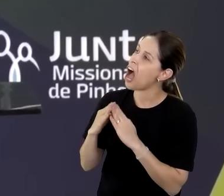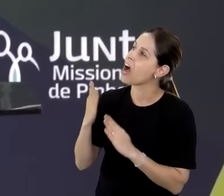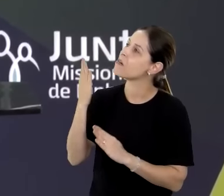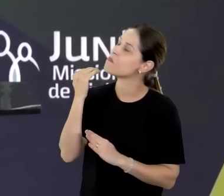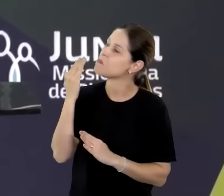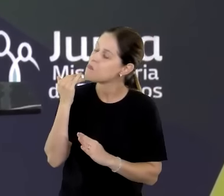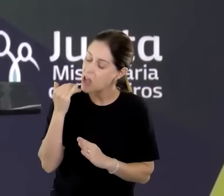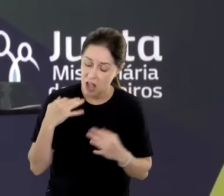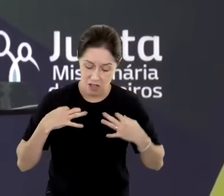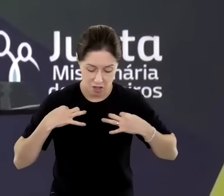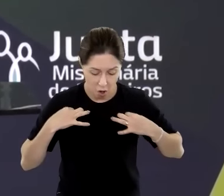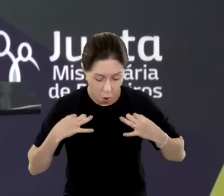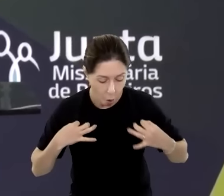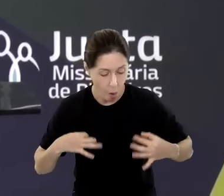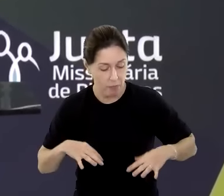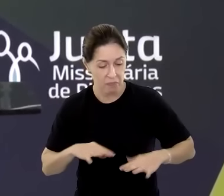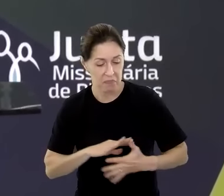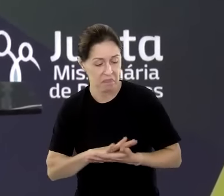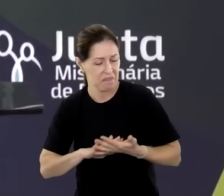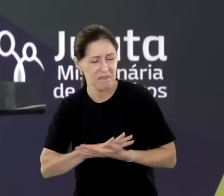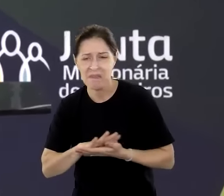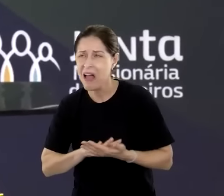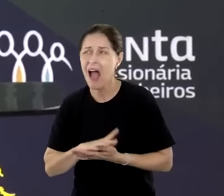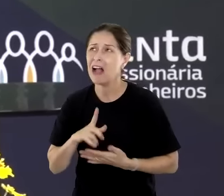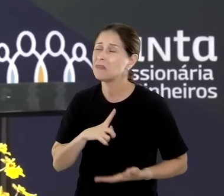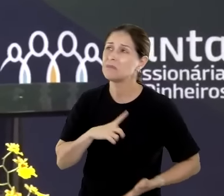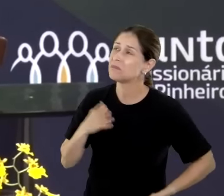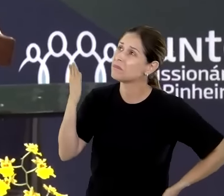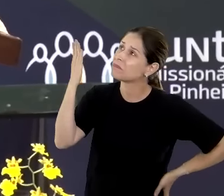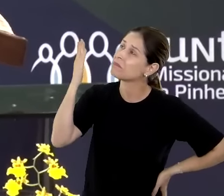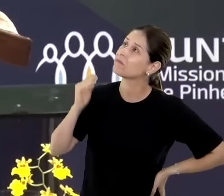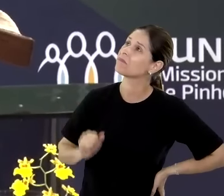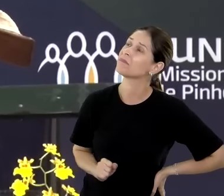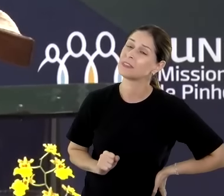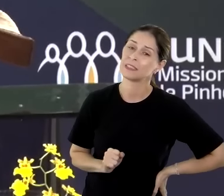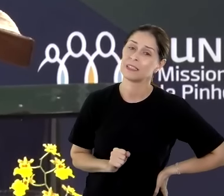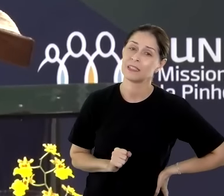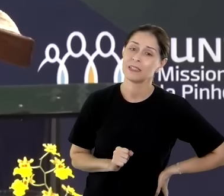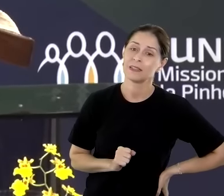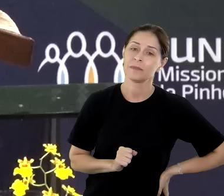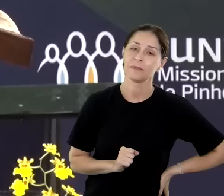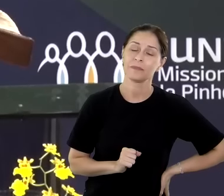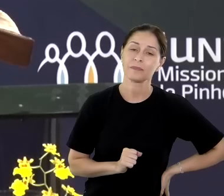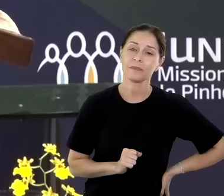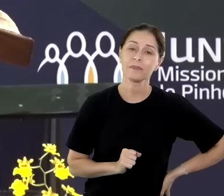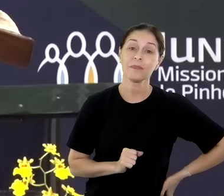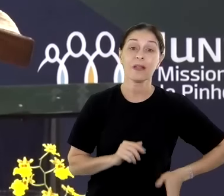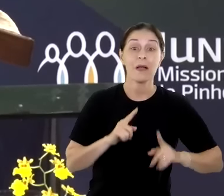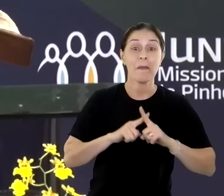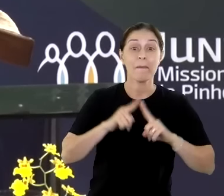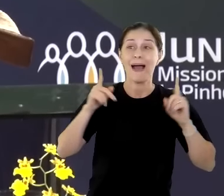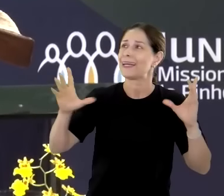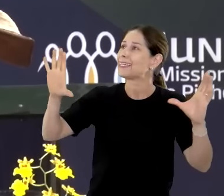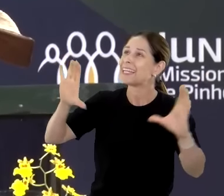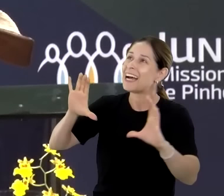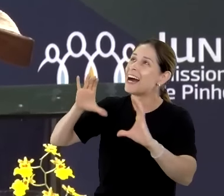não têm poupança no banco, as aves não têm reserva financeira. Elas